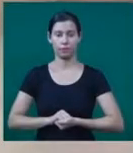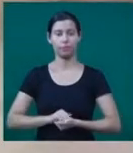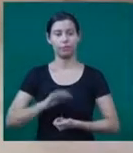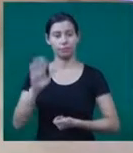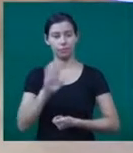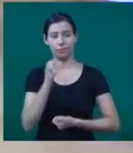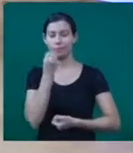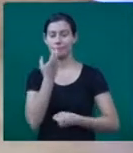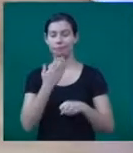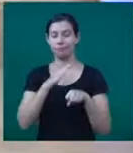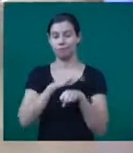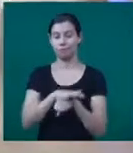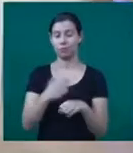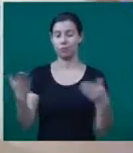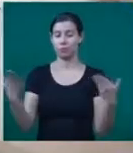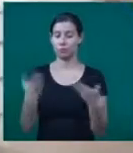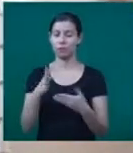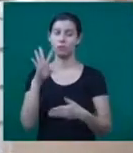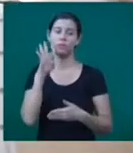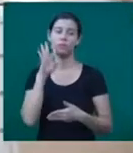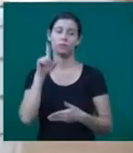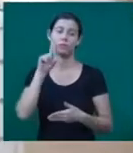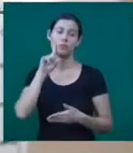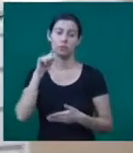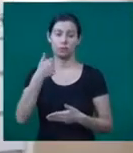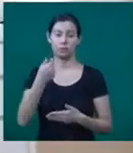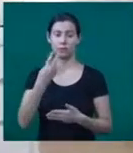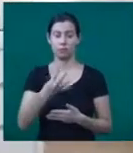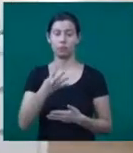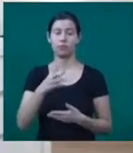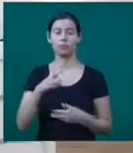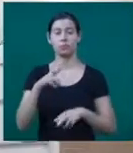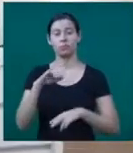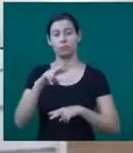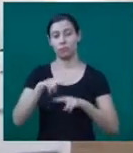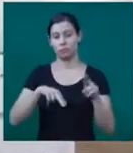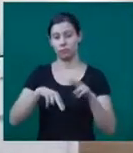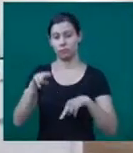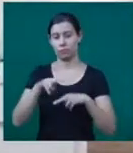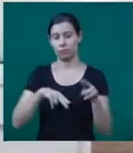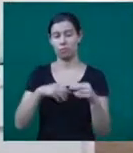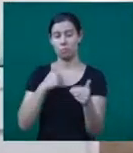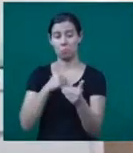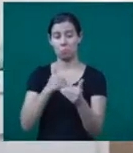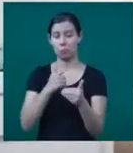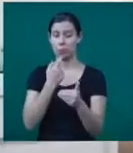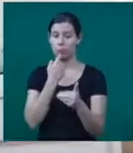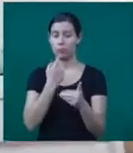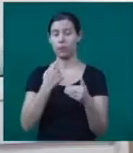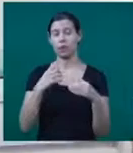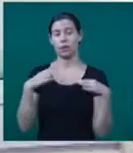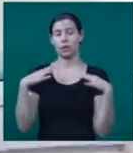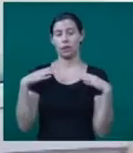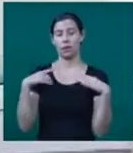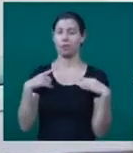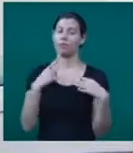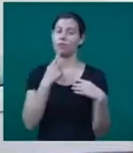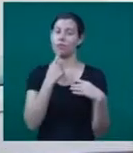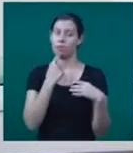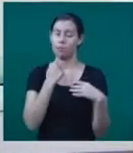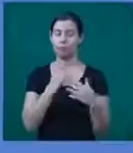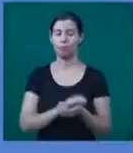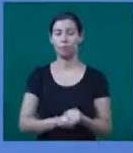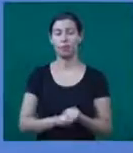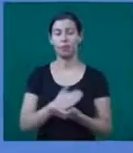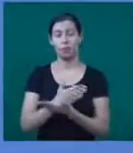Olá, boa noite para você. Hoje é quarta-feira, 14 de junho, véspera de feriado. O TV Notícias está só começando e com muita informação para